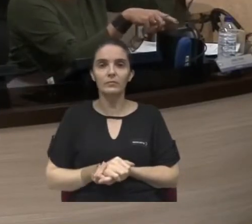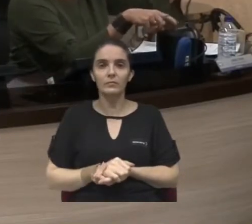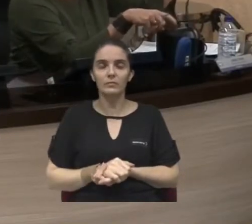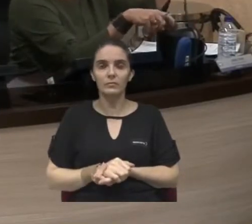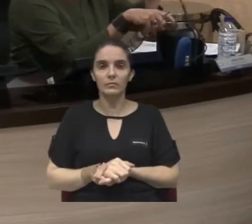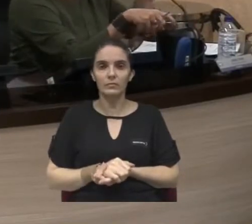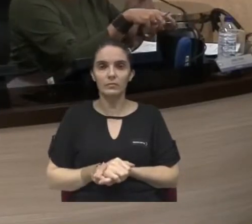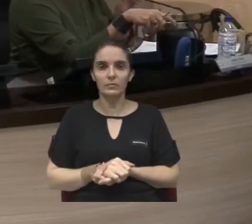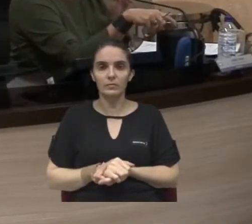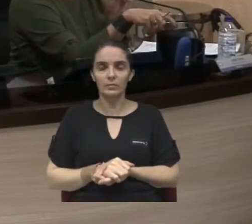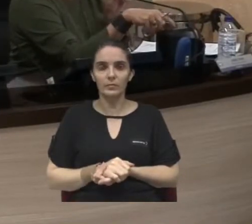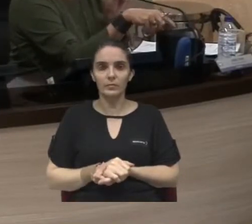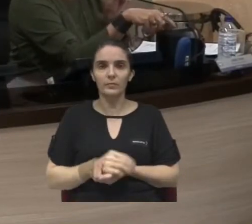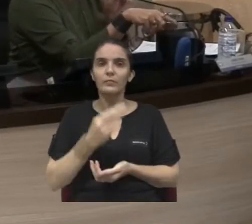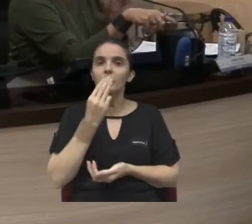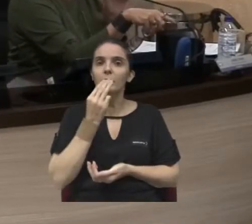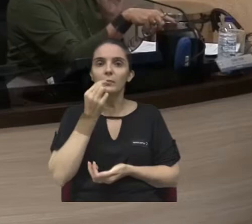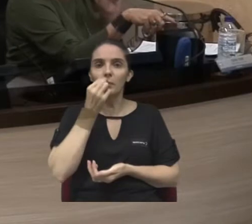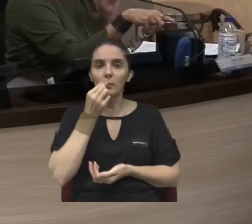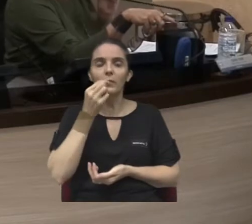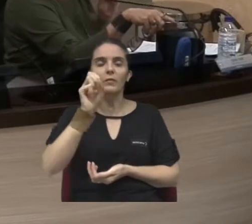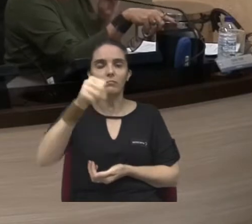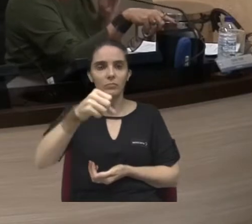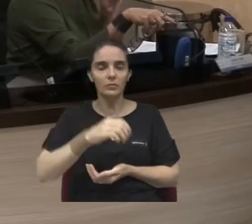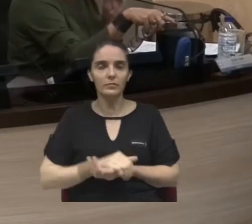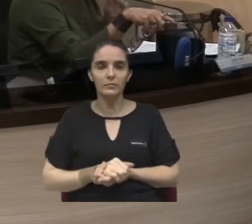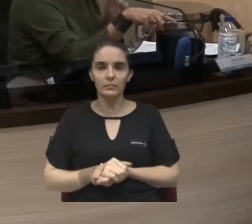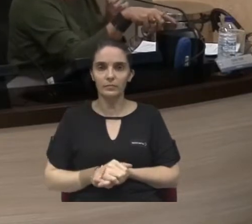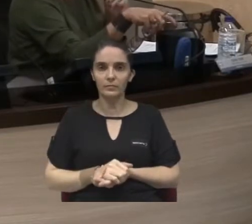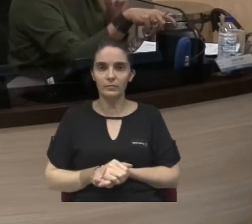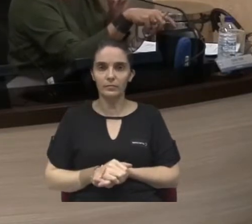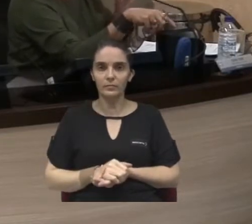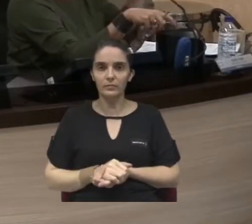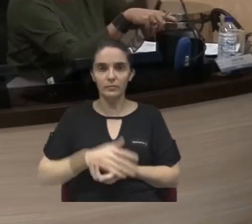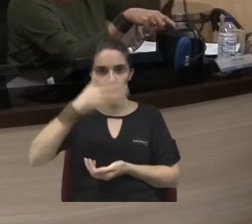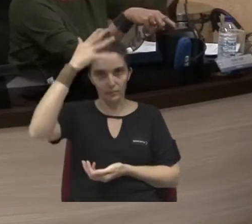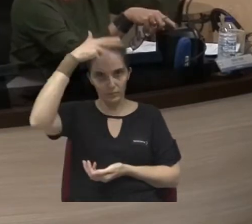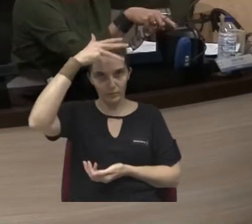Vereador Estevão Nogueira. Sim. Vereadora Érica Tanque. Sim.